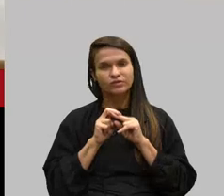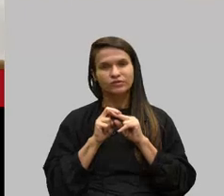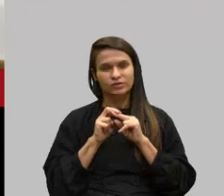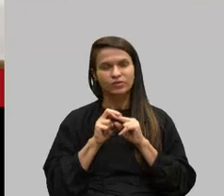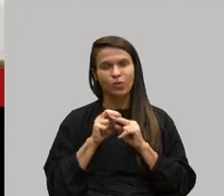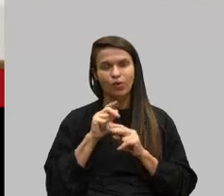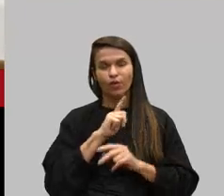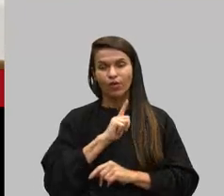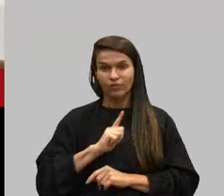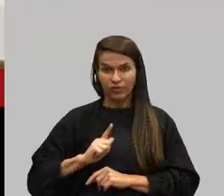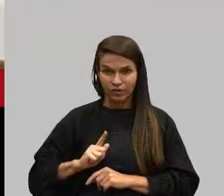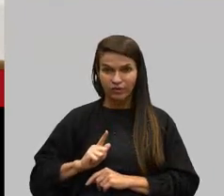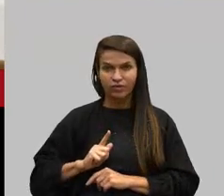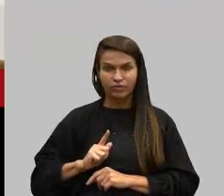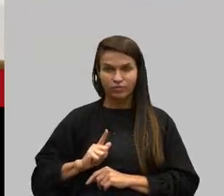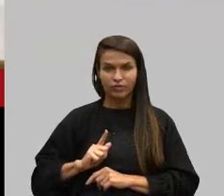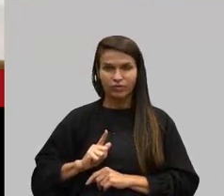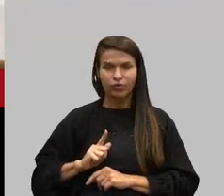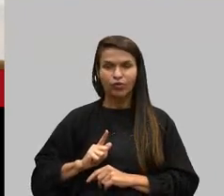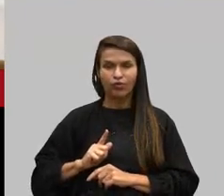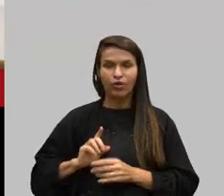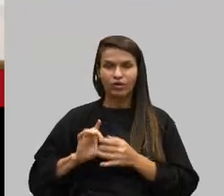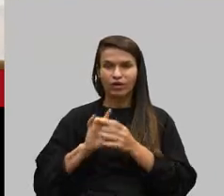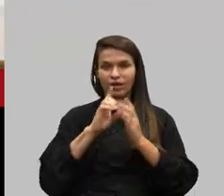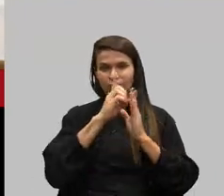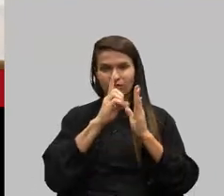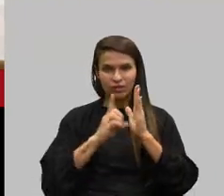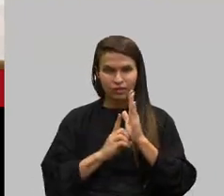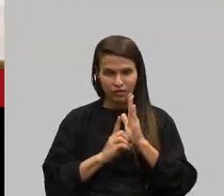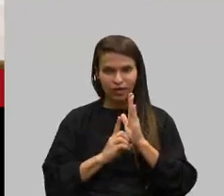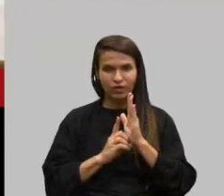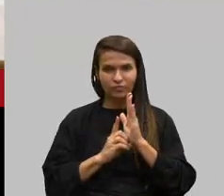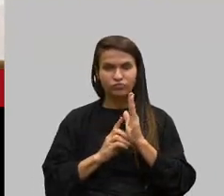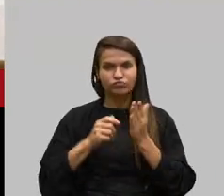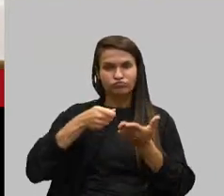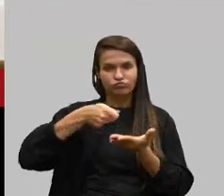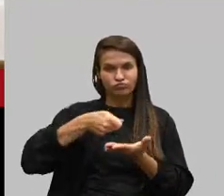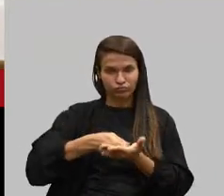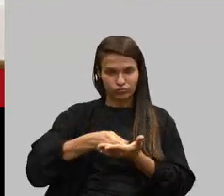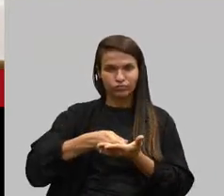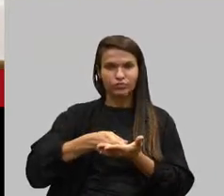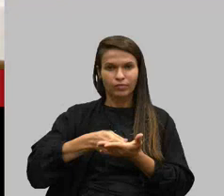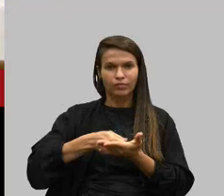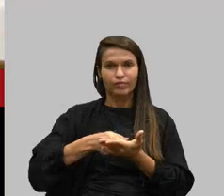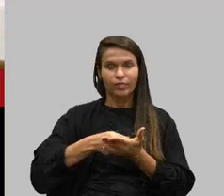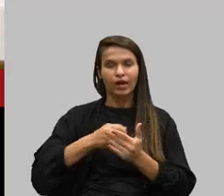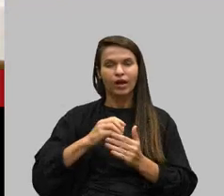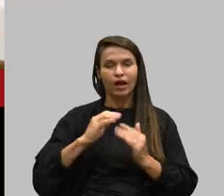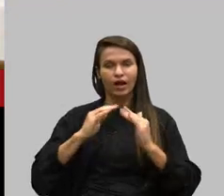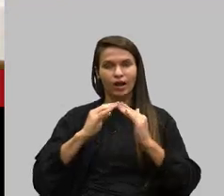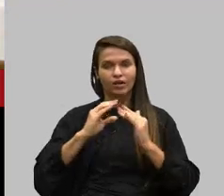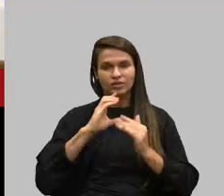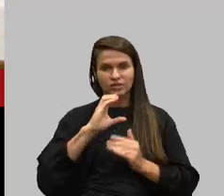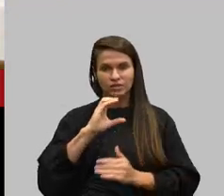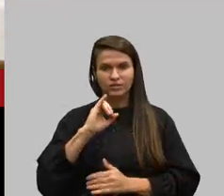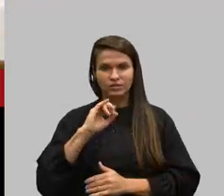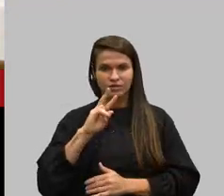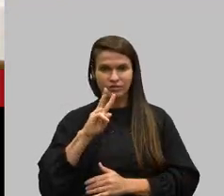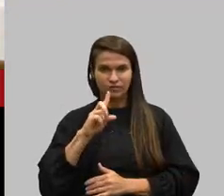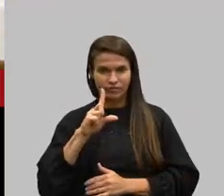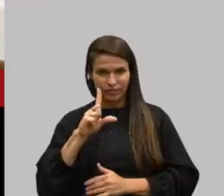governador através do Decreto colocou essa atribuição para a casa civil no nosso